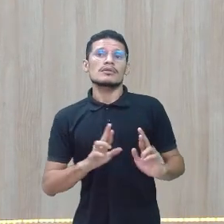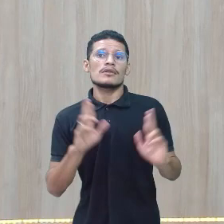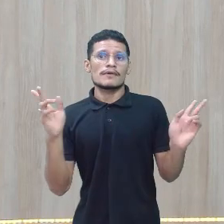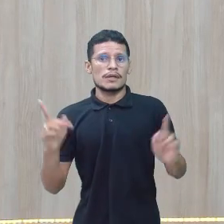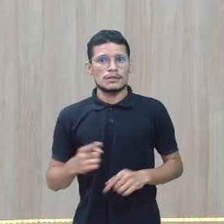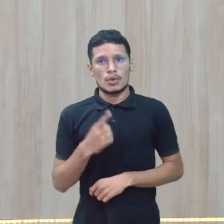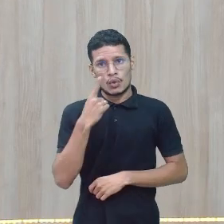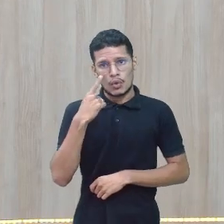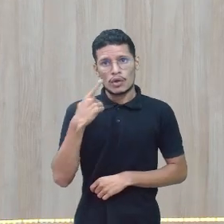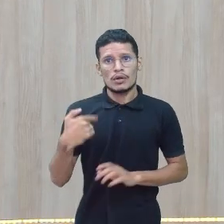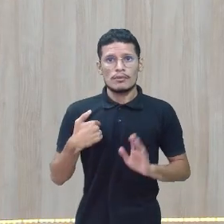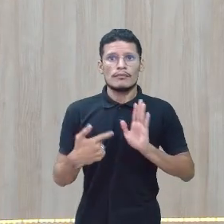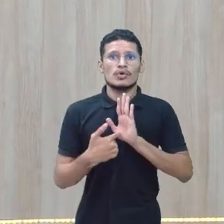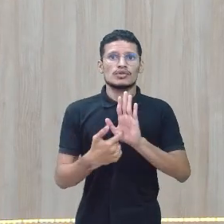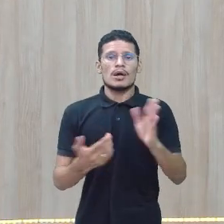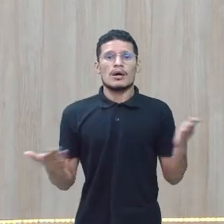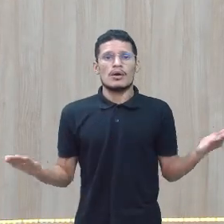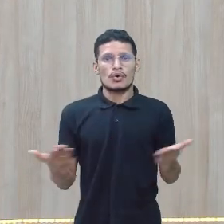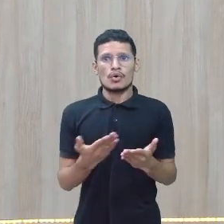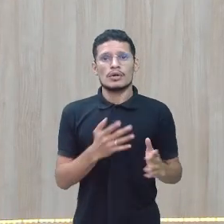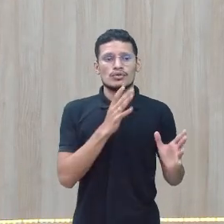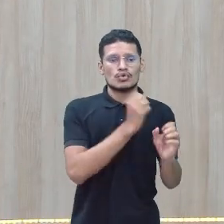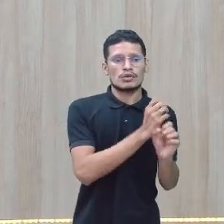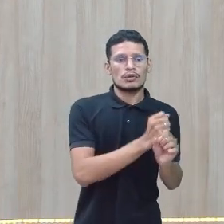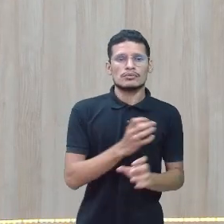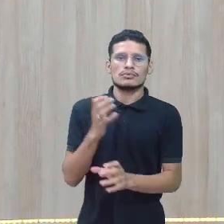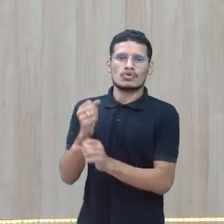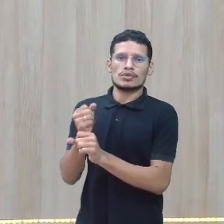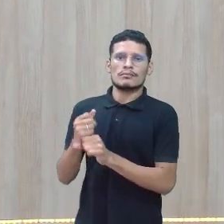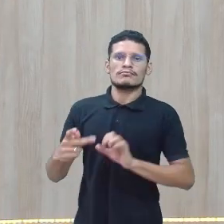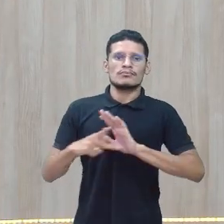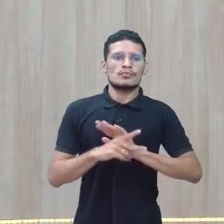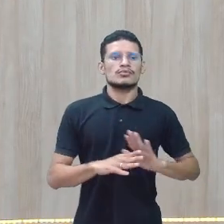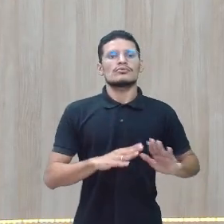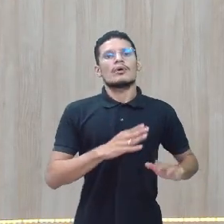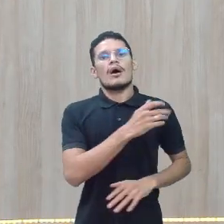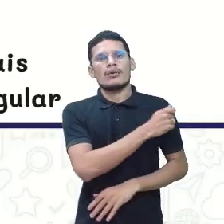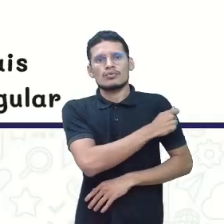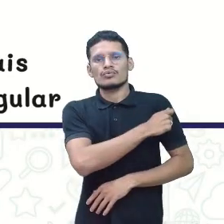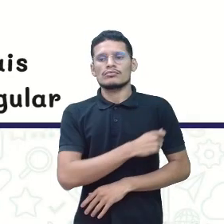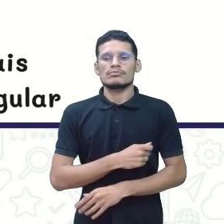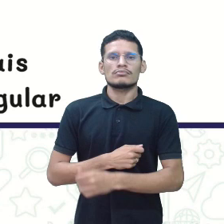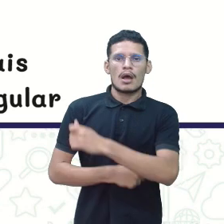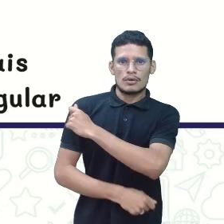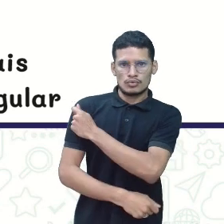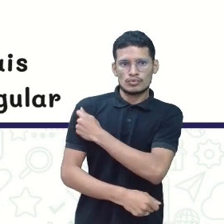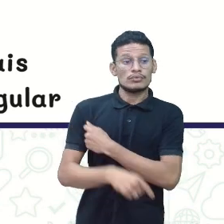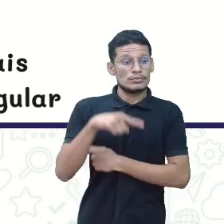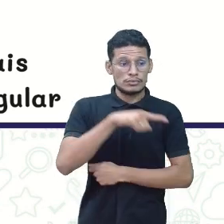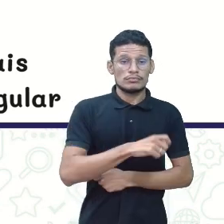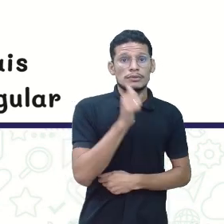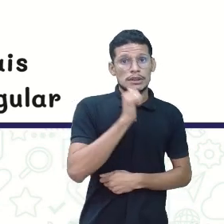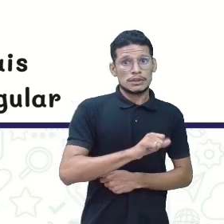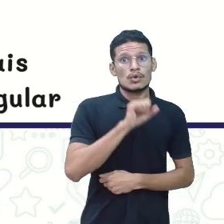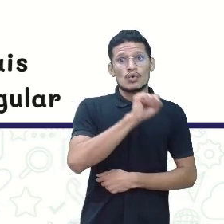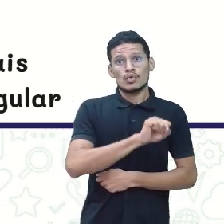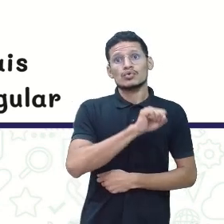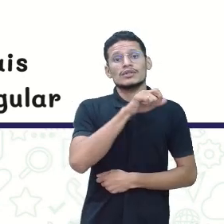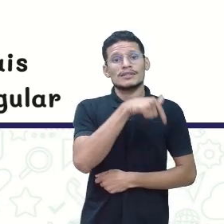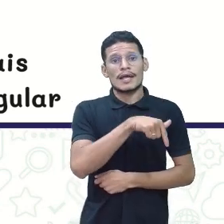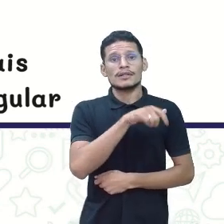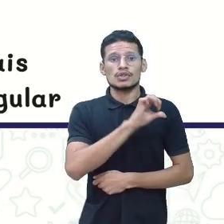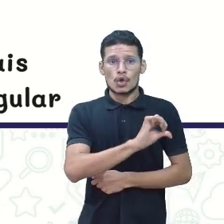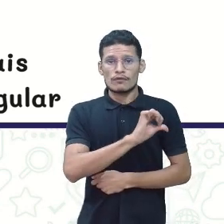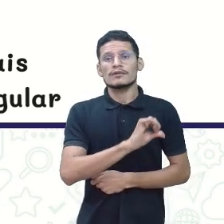trouxe 2 situações para a gente analisar a nota de 2 alunos, de 2 colegas. Essa menina, ela tirou 8, 7 e 9, e quando a